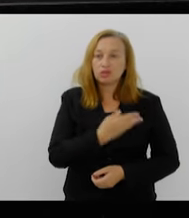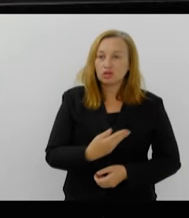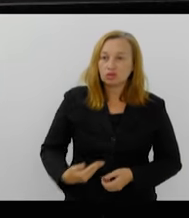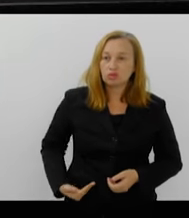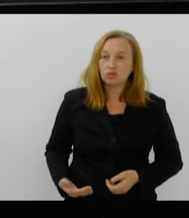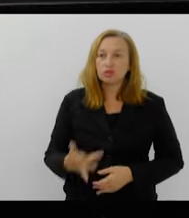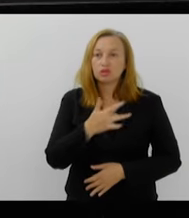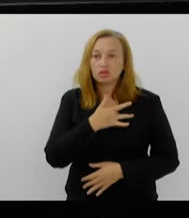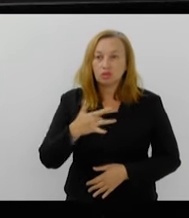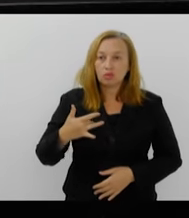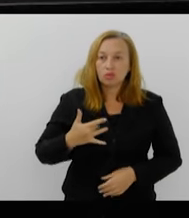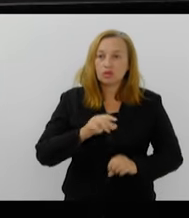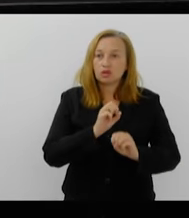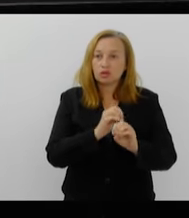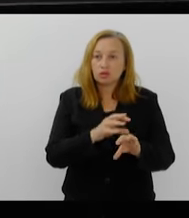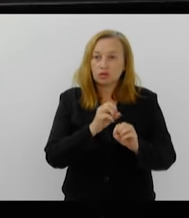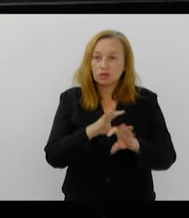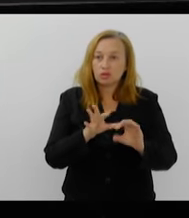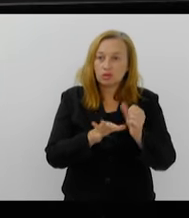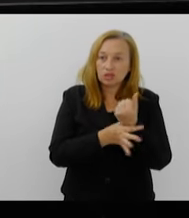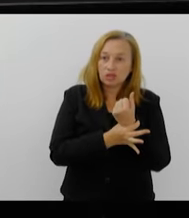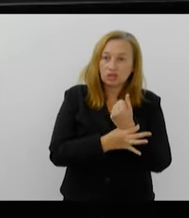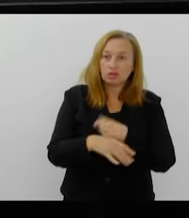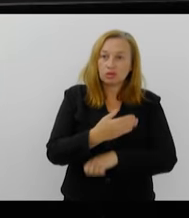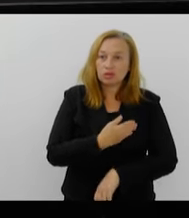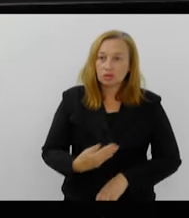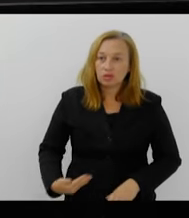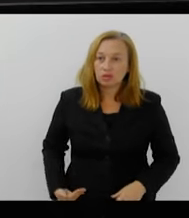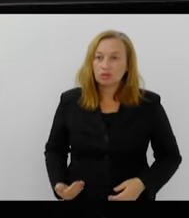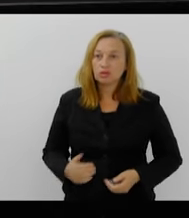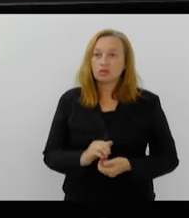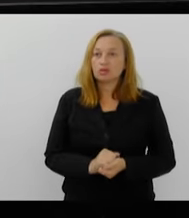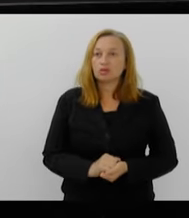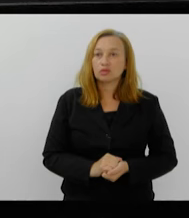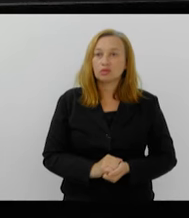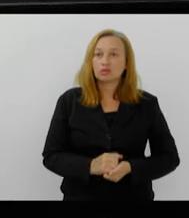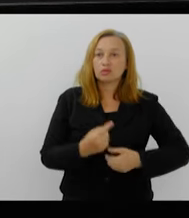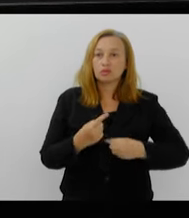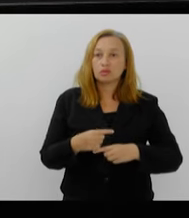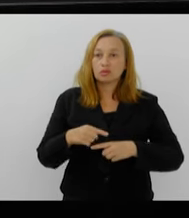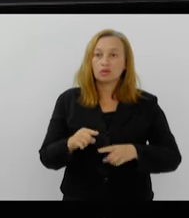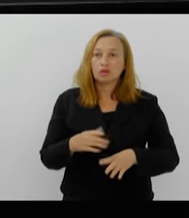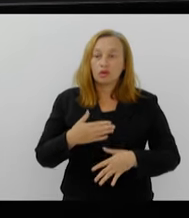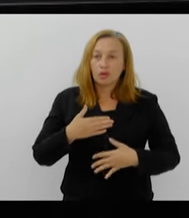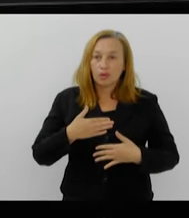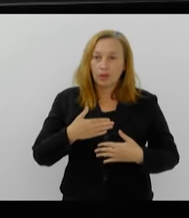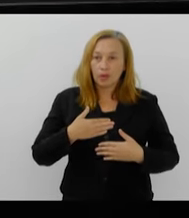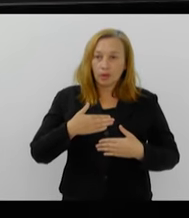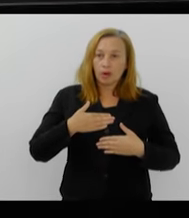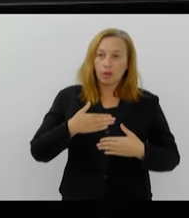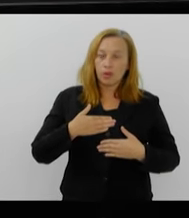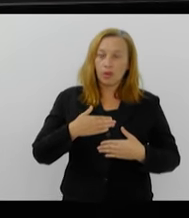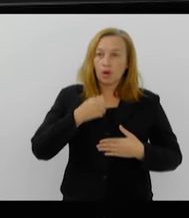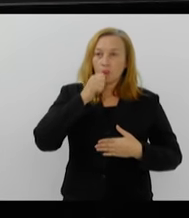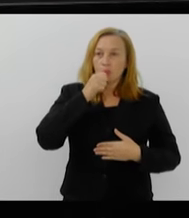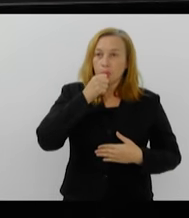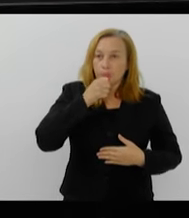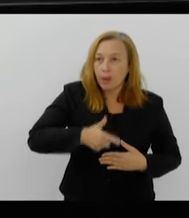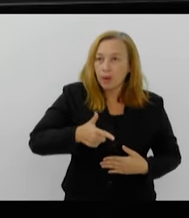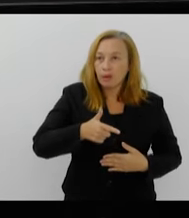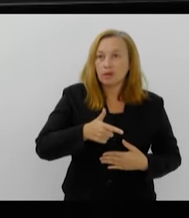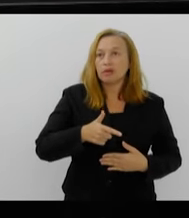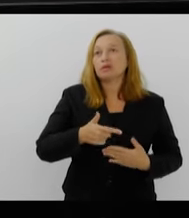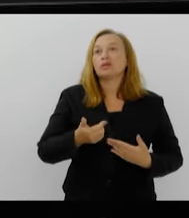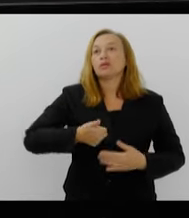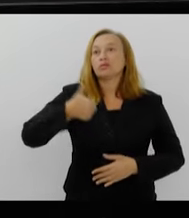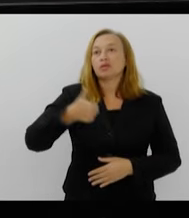da educação, da segurança pública, no enfrentamento à tuberculose, já que o Estado do Rio de Janeiro é o primeiro